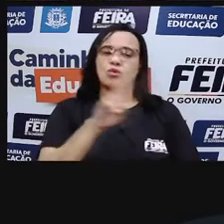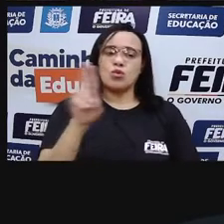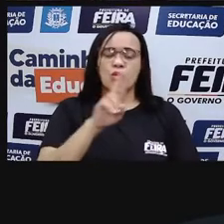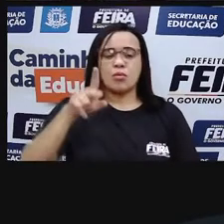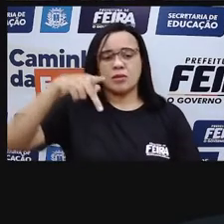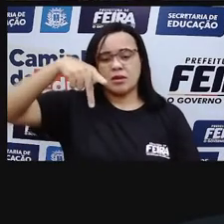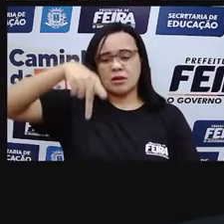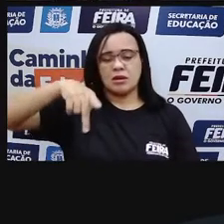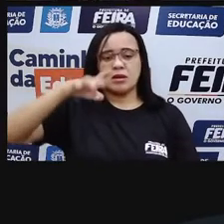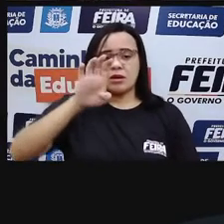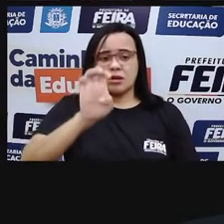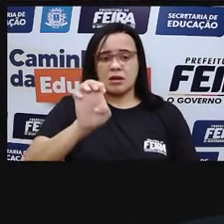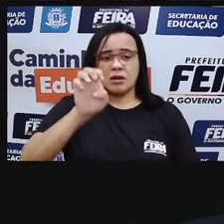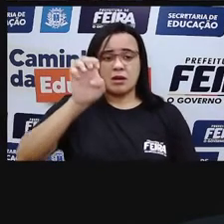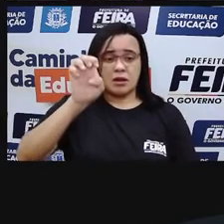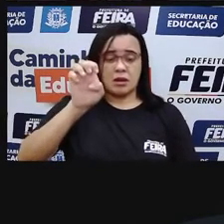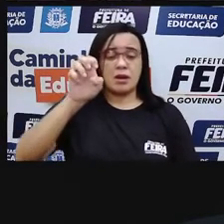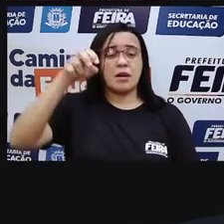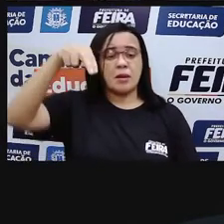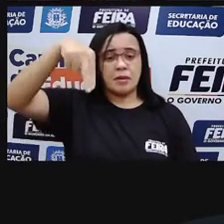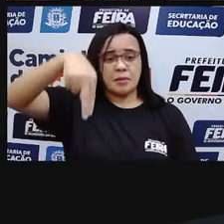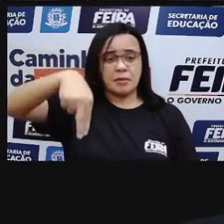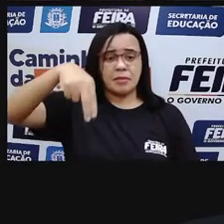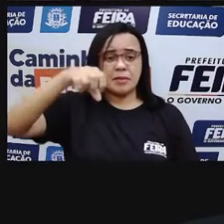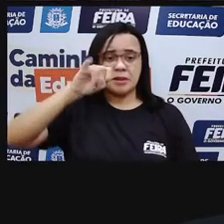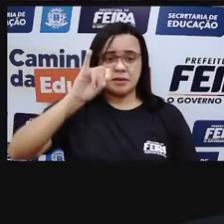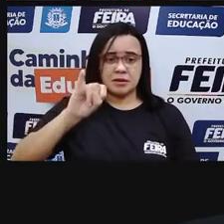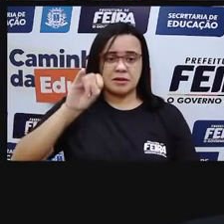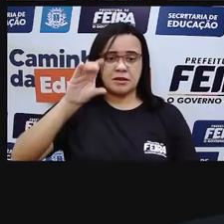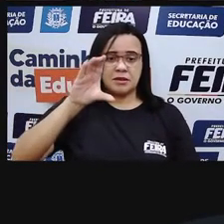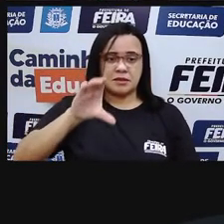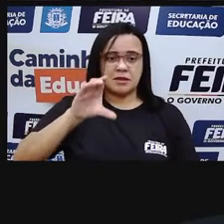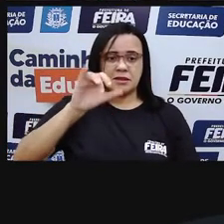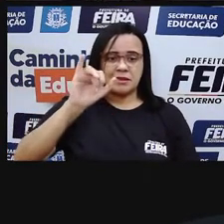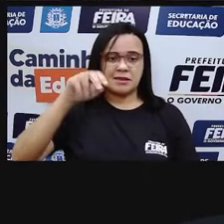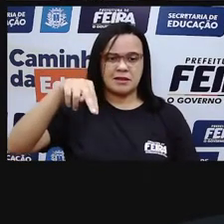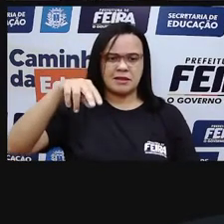vai discutir um pouquinho mais sobre ela na aula de hoje.